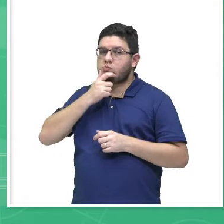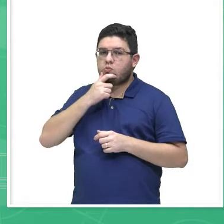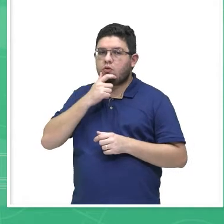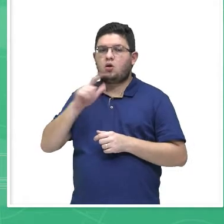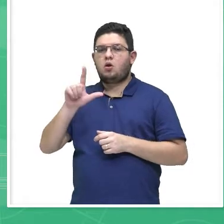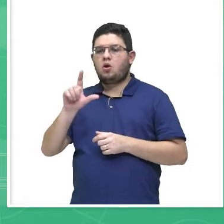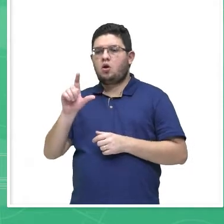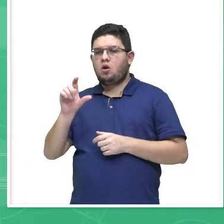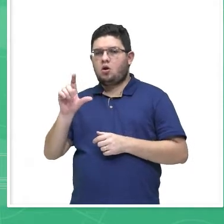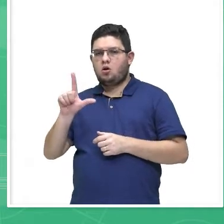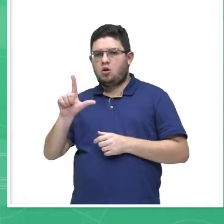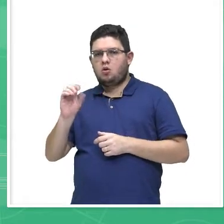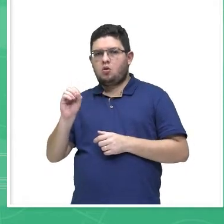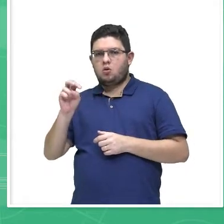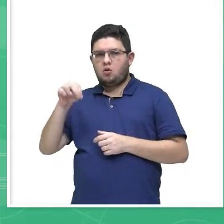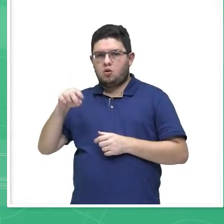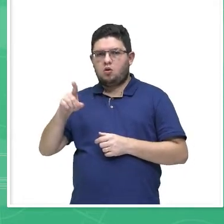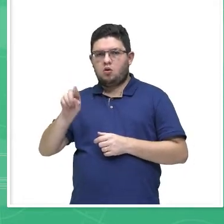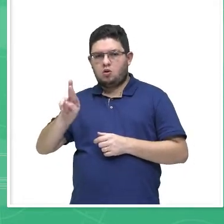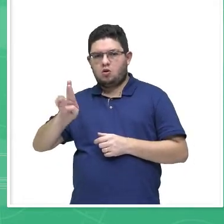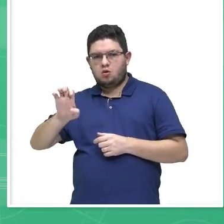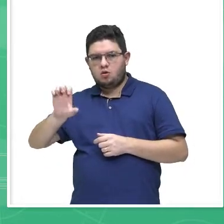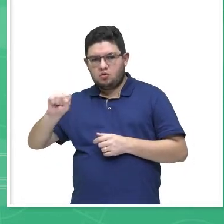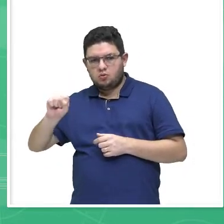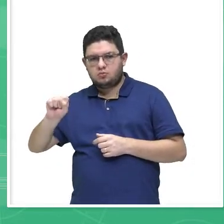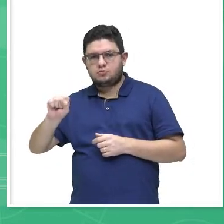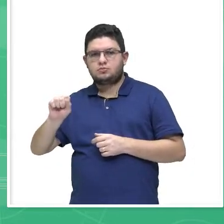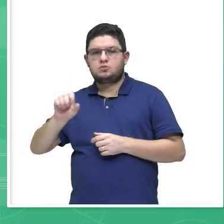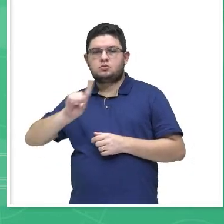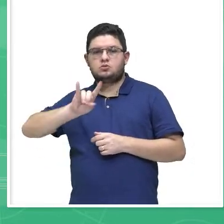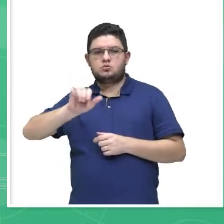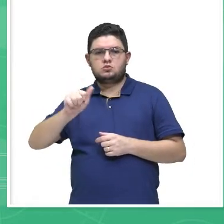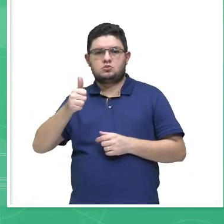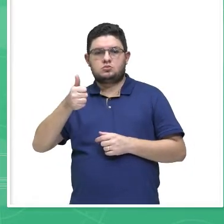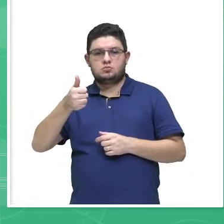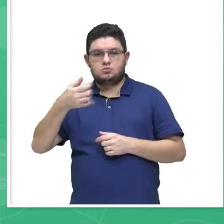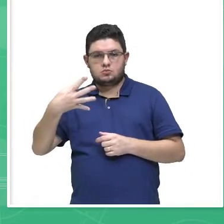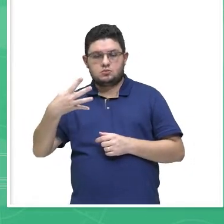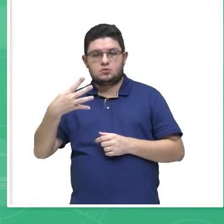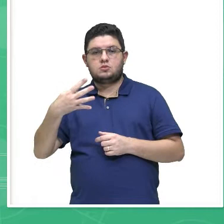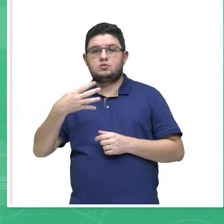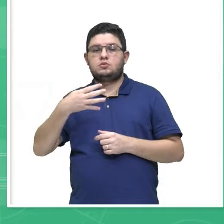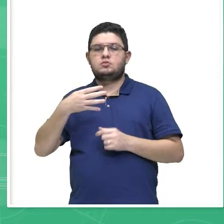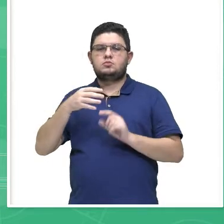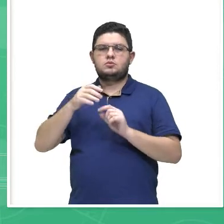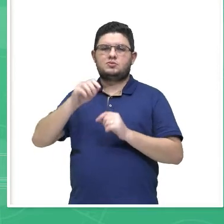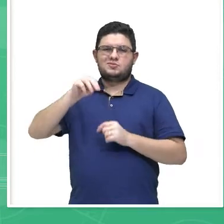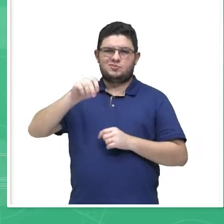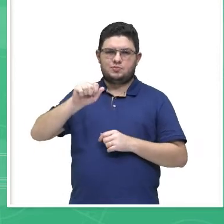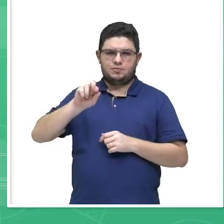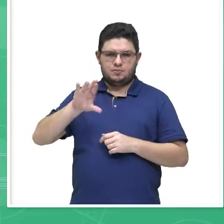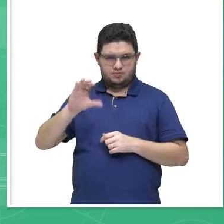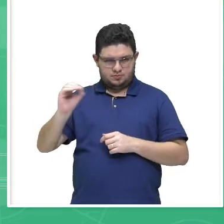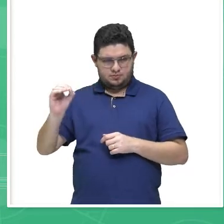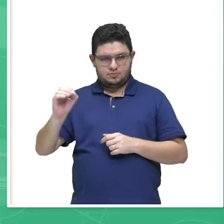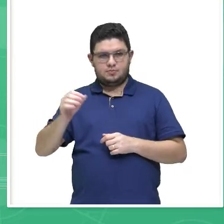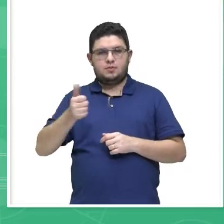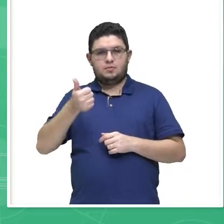1883. Marx ingressou inicialmente na Universidade de Bonn e mais